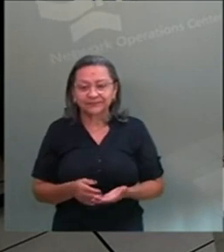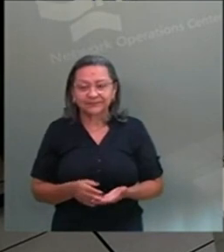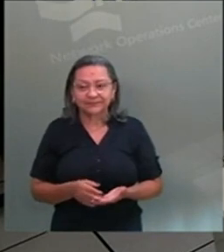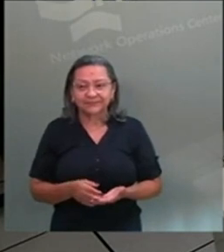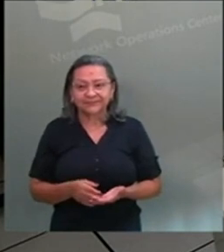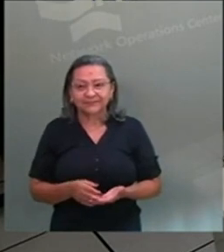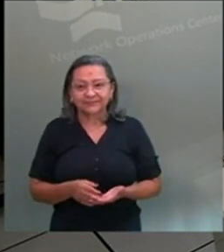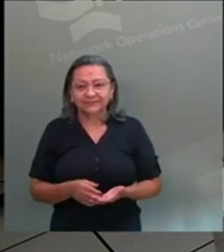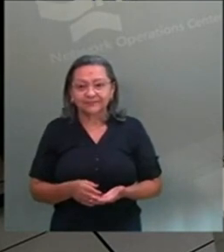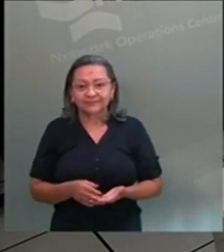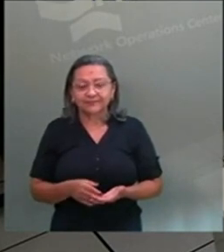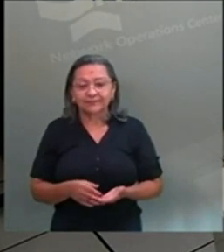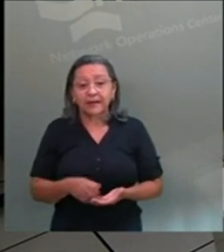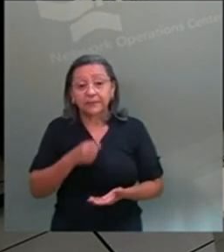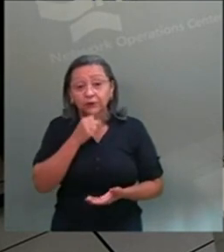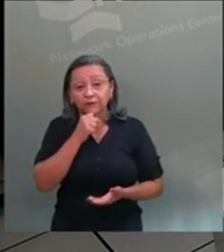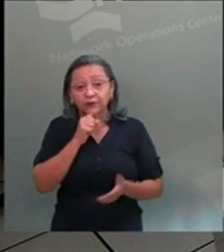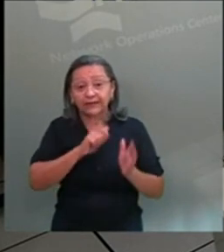Está sem áudio.